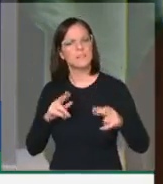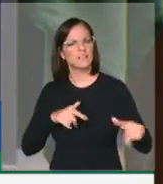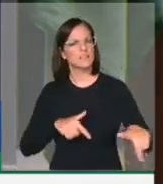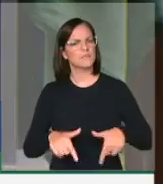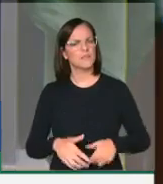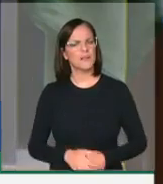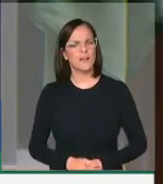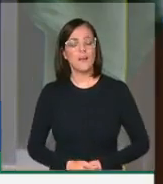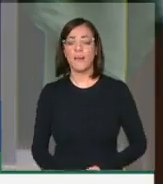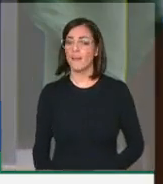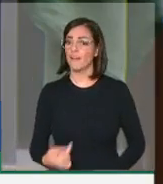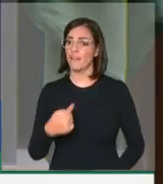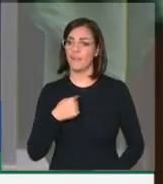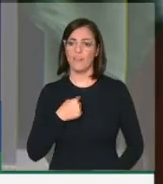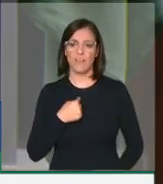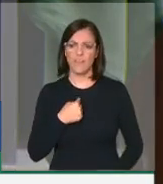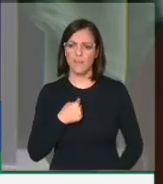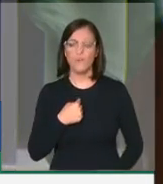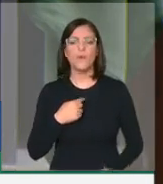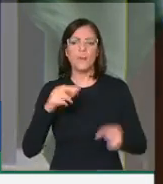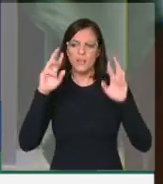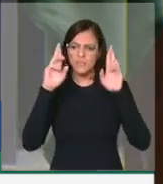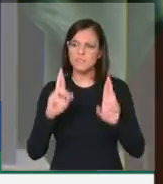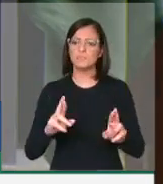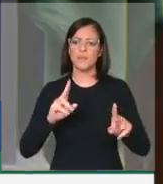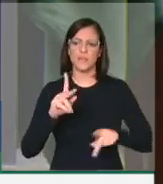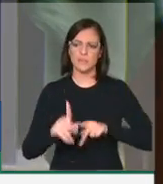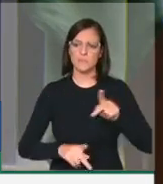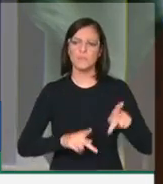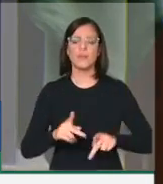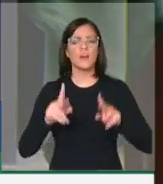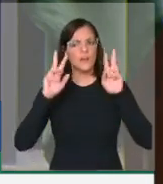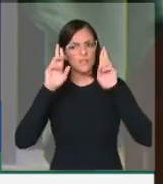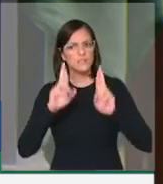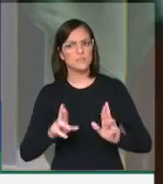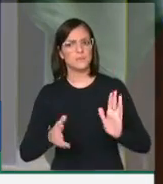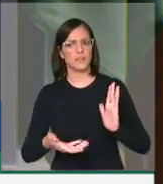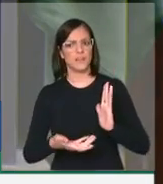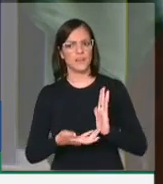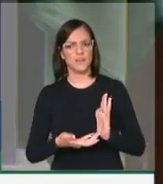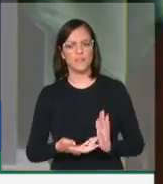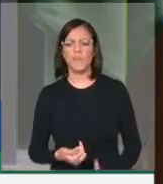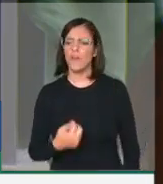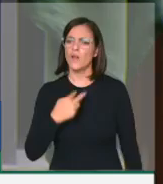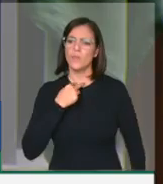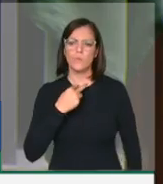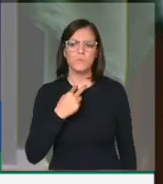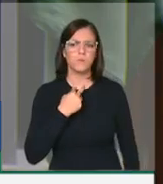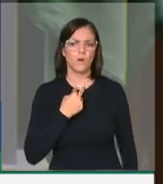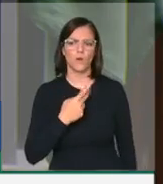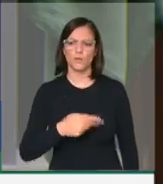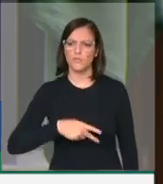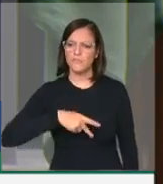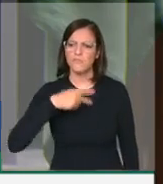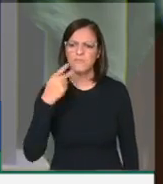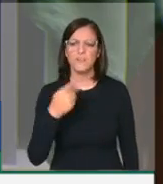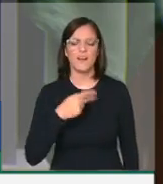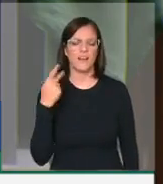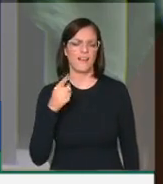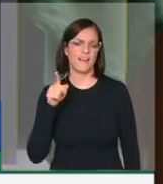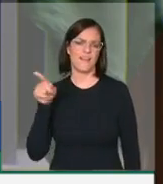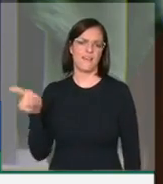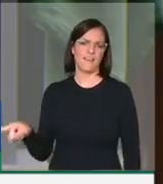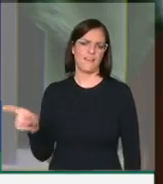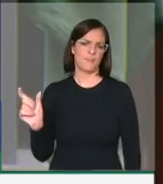nos assistem, em respeito a esta casa, eu não posso nem pronunciar a palavra com que o